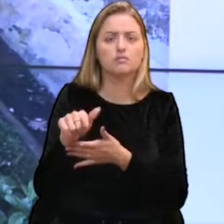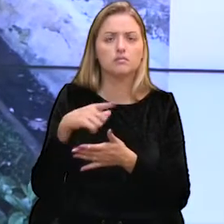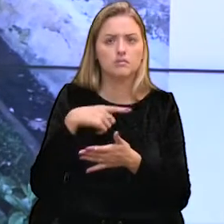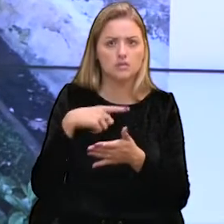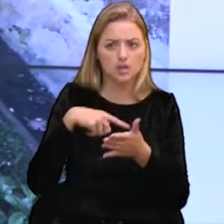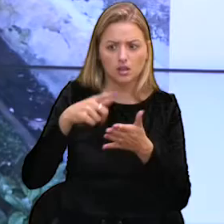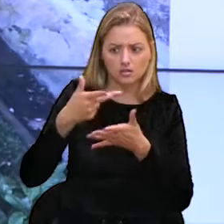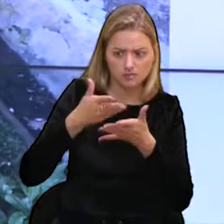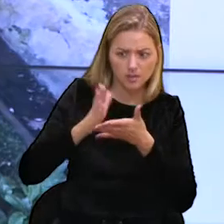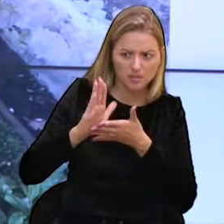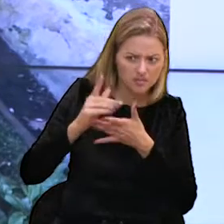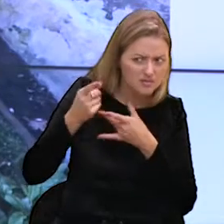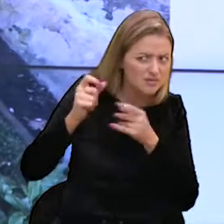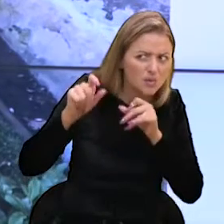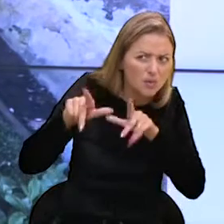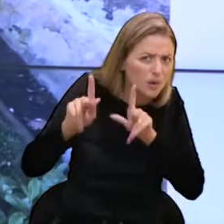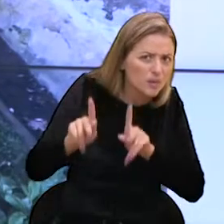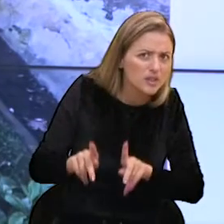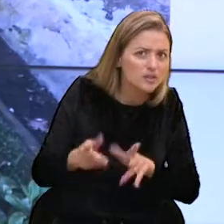autorizado por quem?